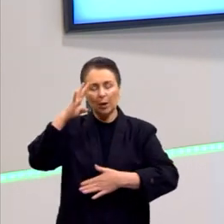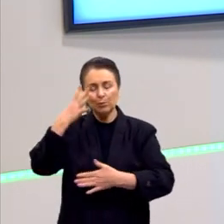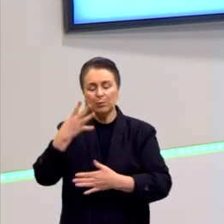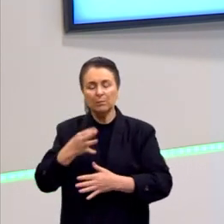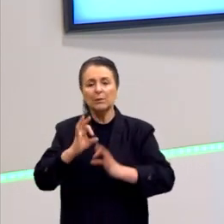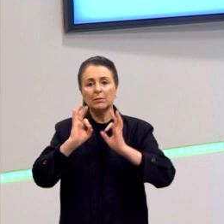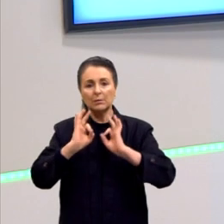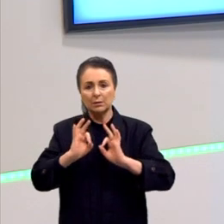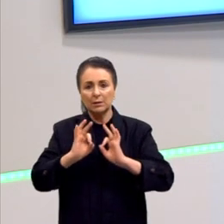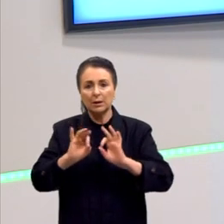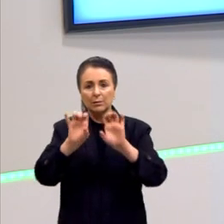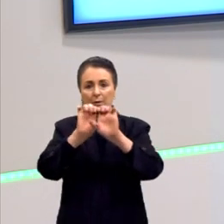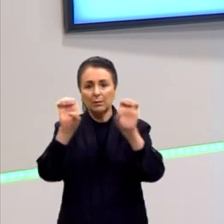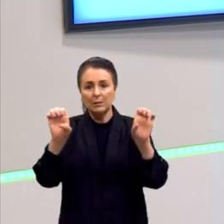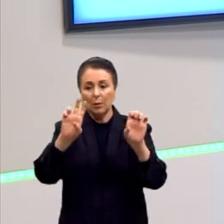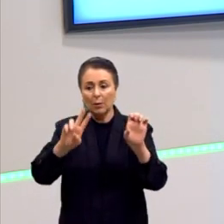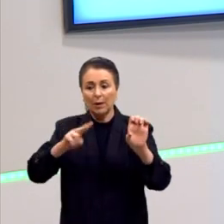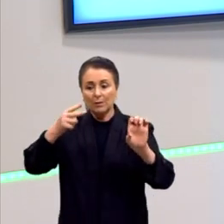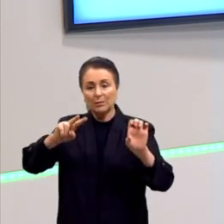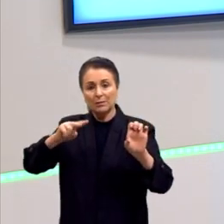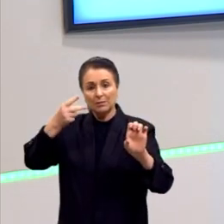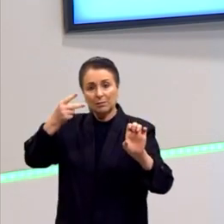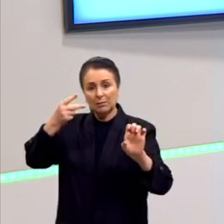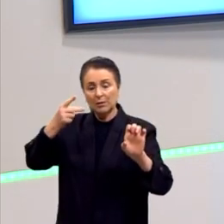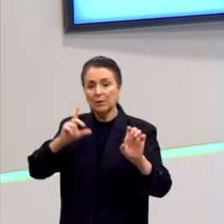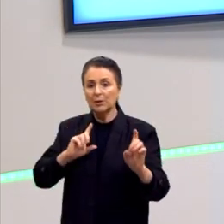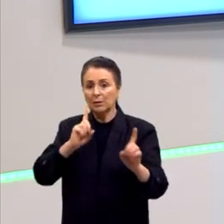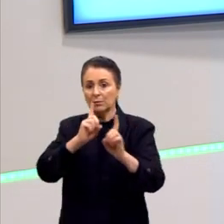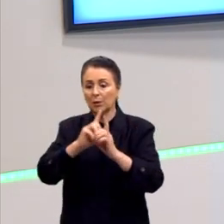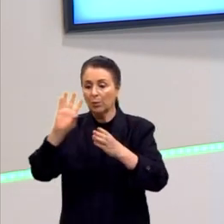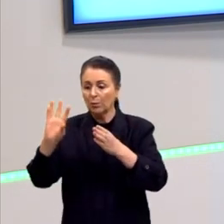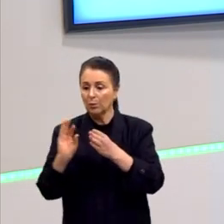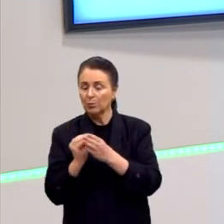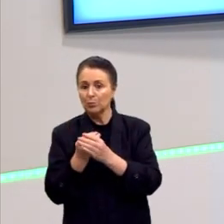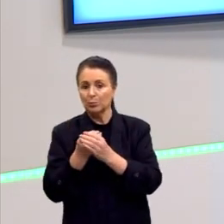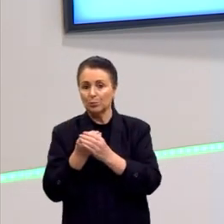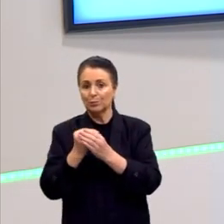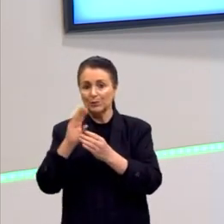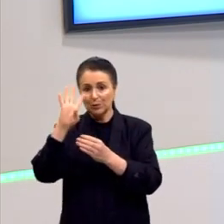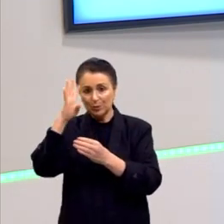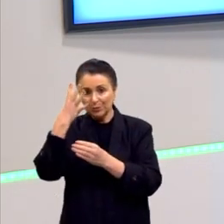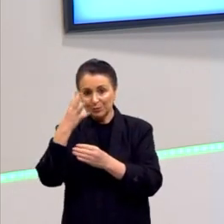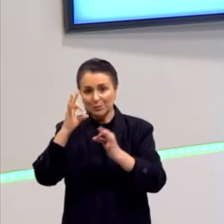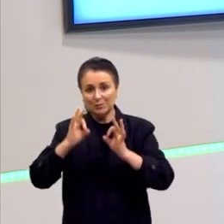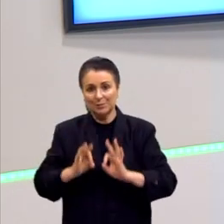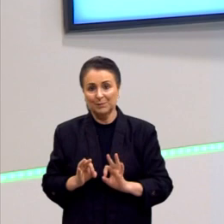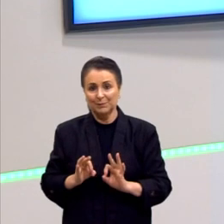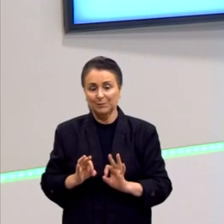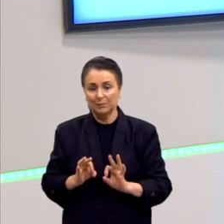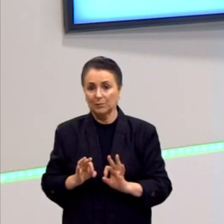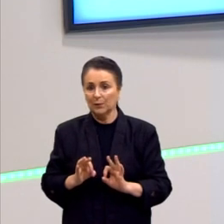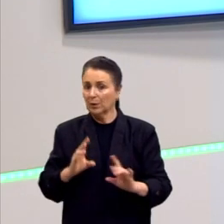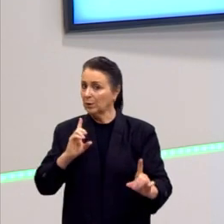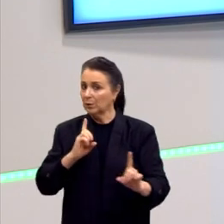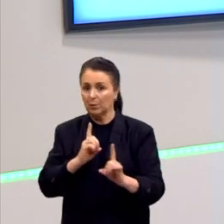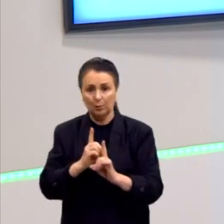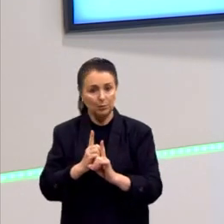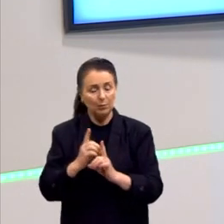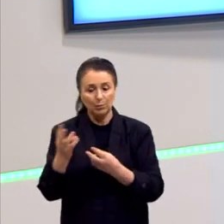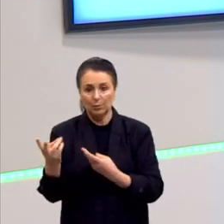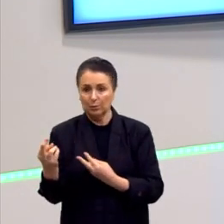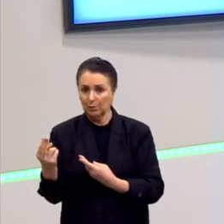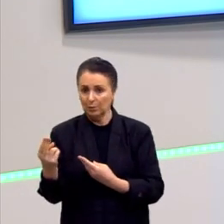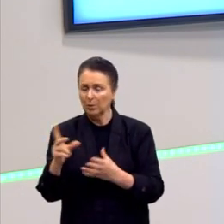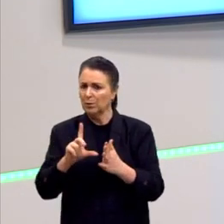certinho a tua equação exponencial e chegou no conjunto solução certo agora não cheguei numa igualdade